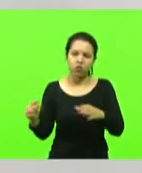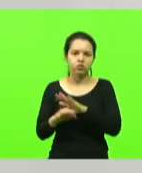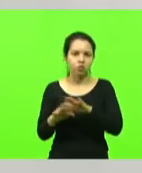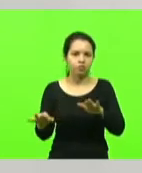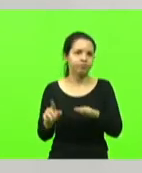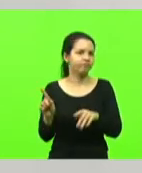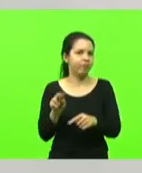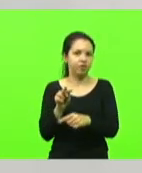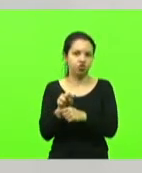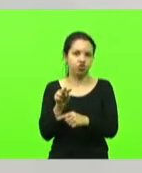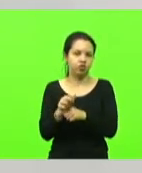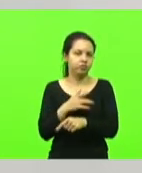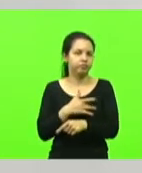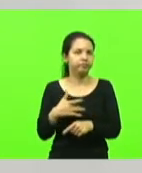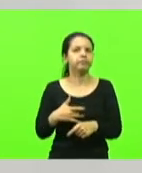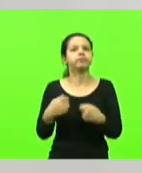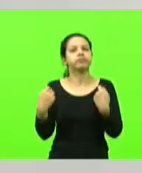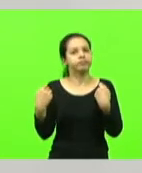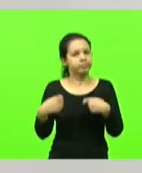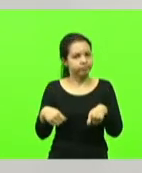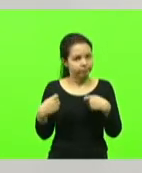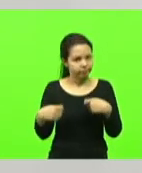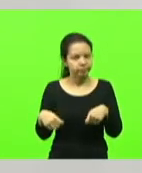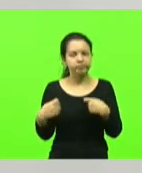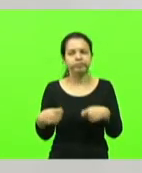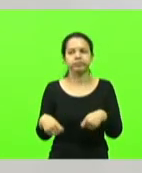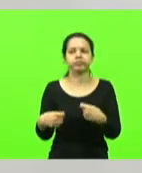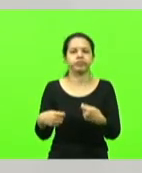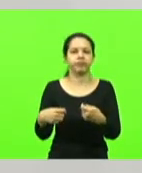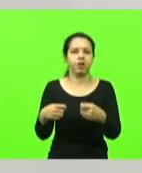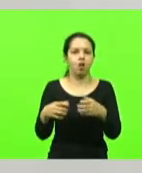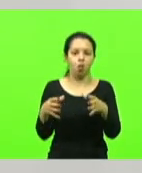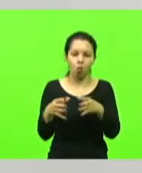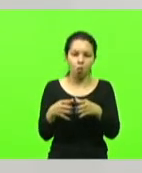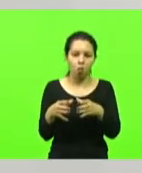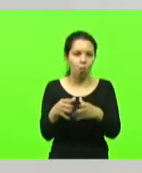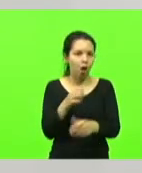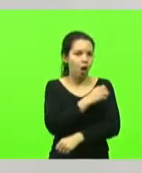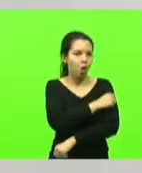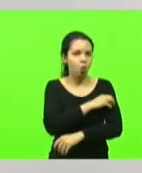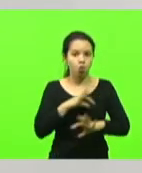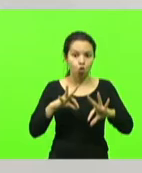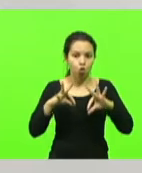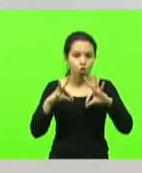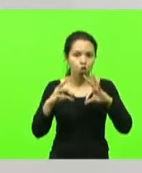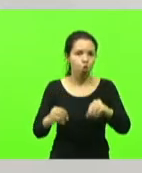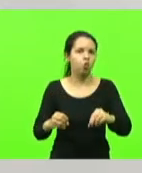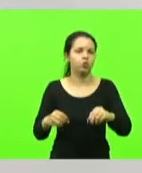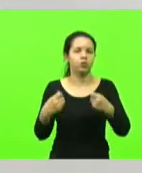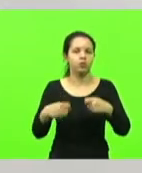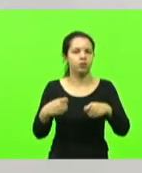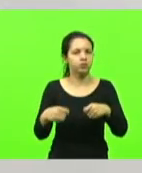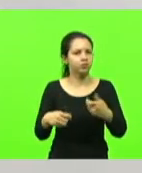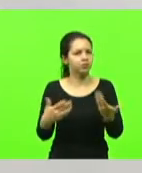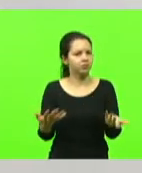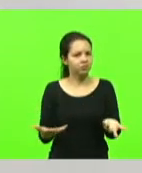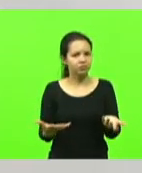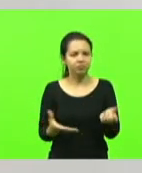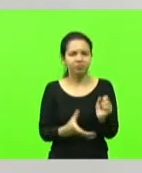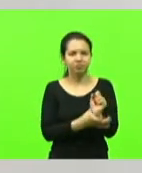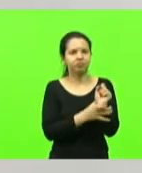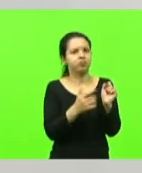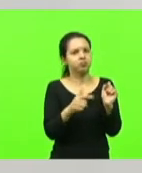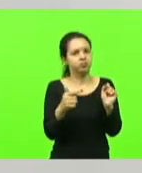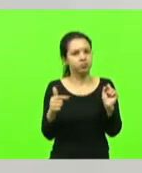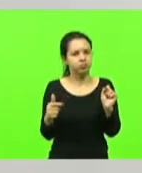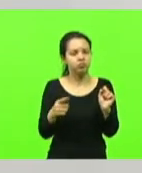de Florianópolis exige o afastamento da turma inteira. É uma insegurança colossal. Menciono também